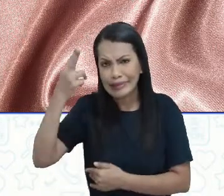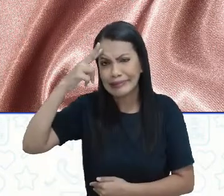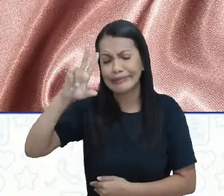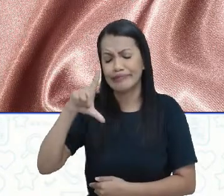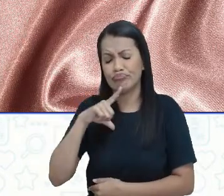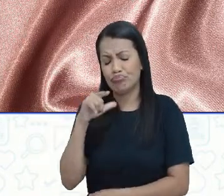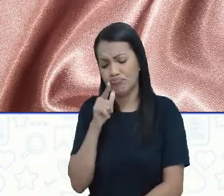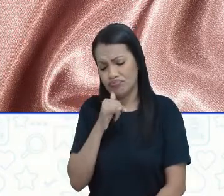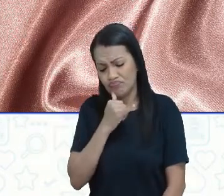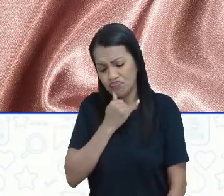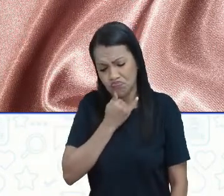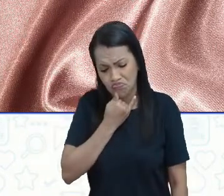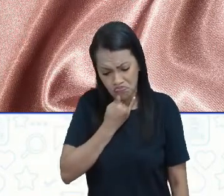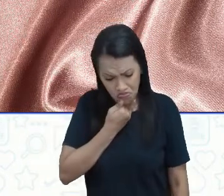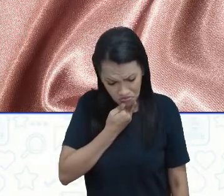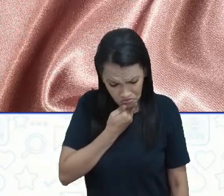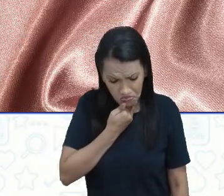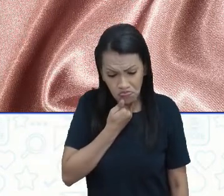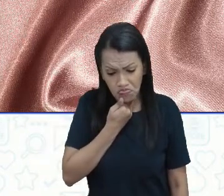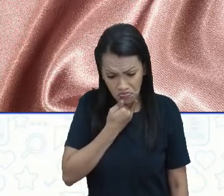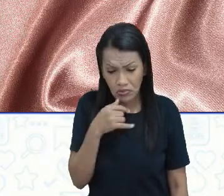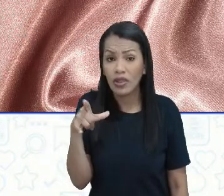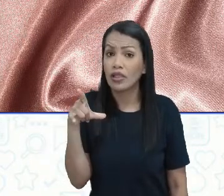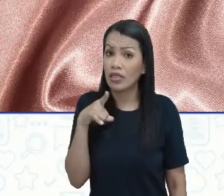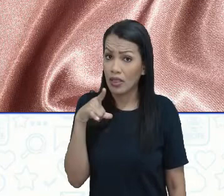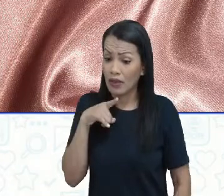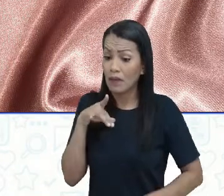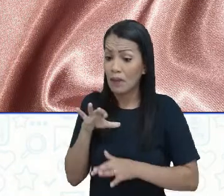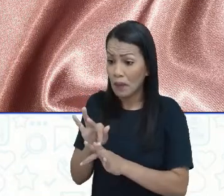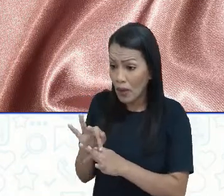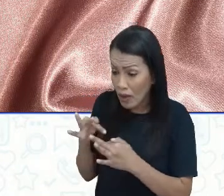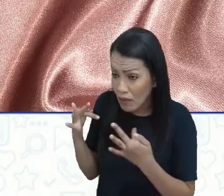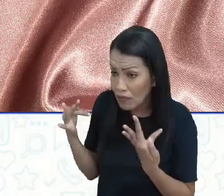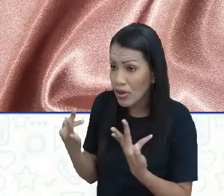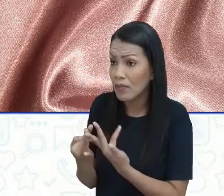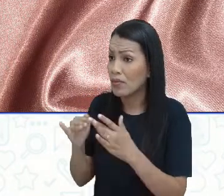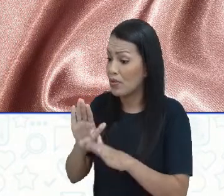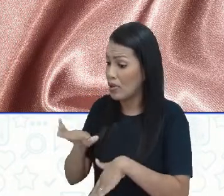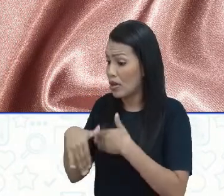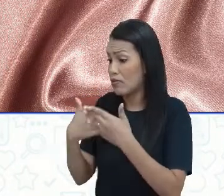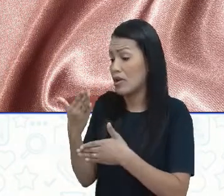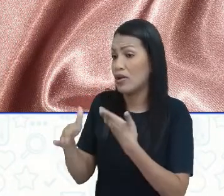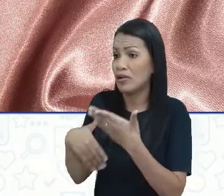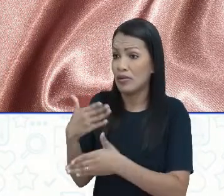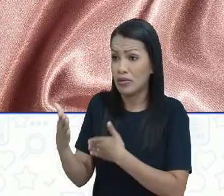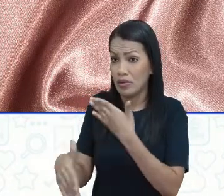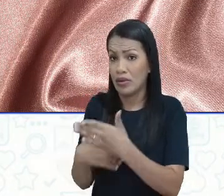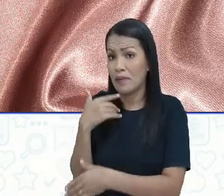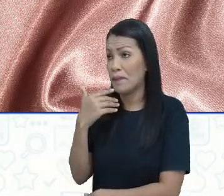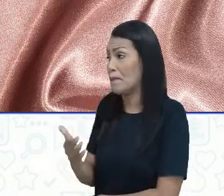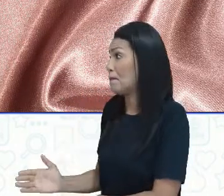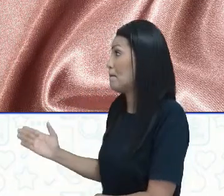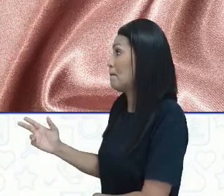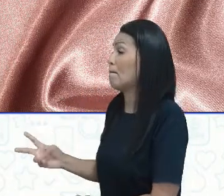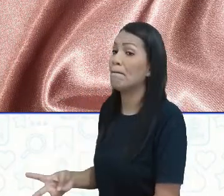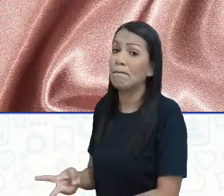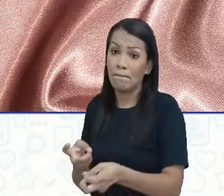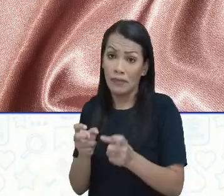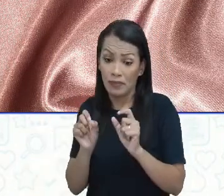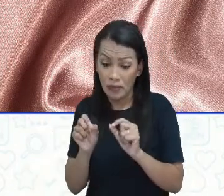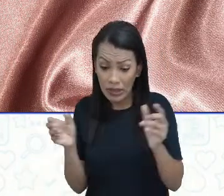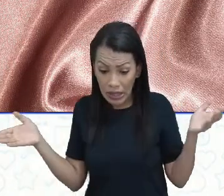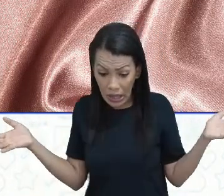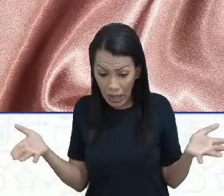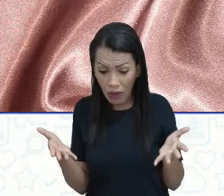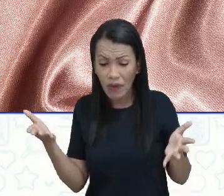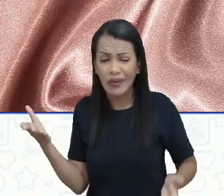e que queria, ao ter uma família, traçar o desenvolvimento do enredo, aqui a gente percebe que agora ela